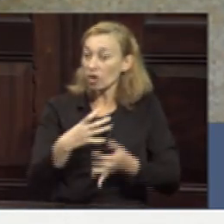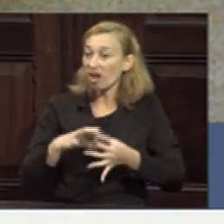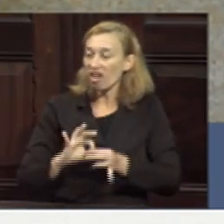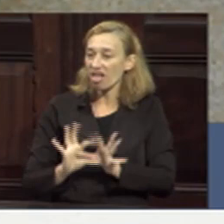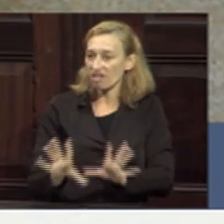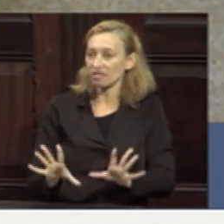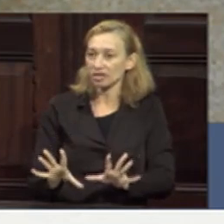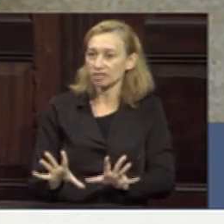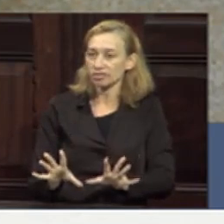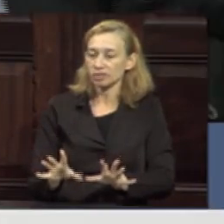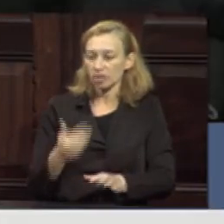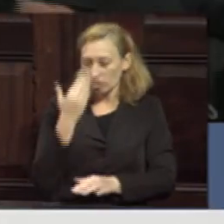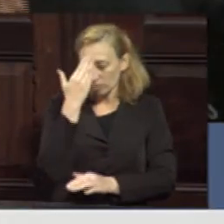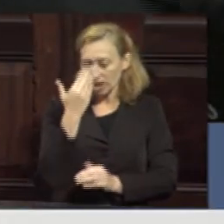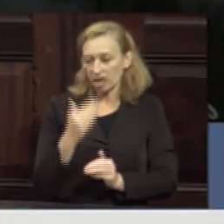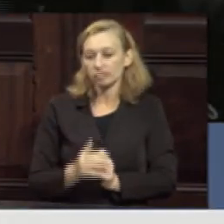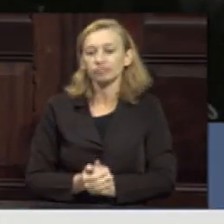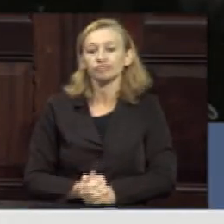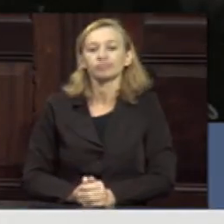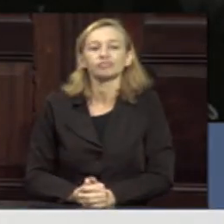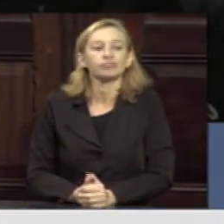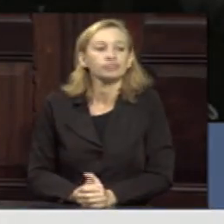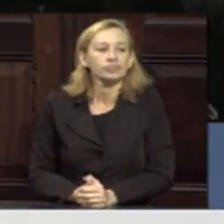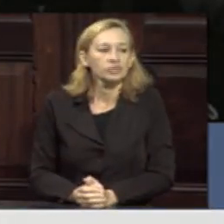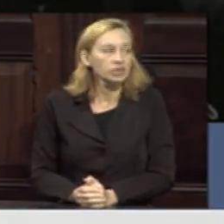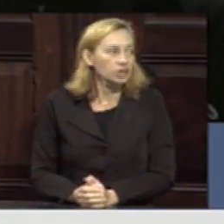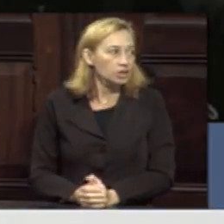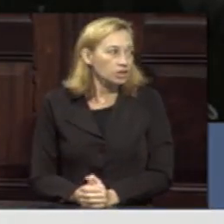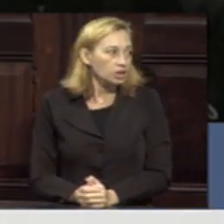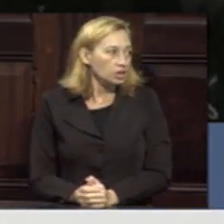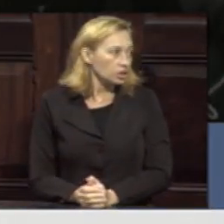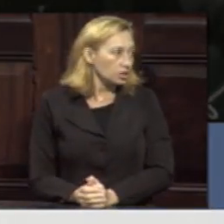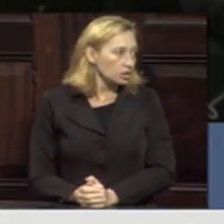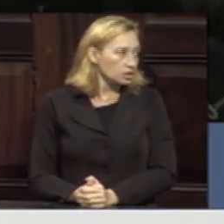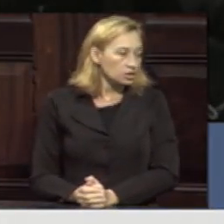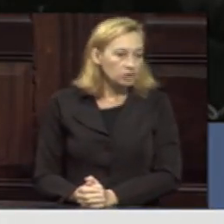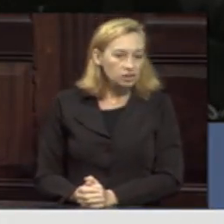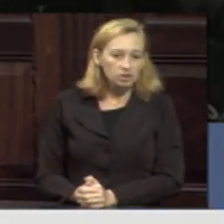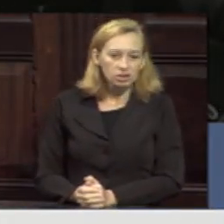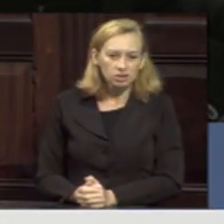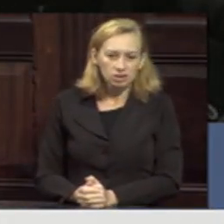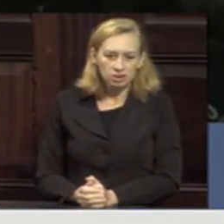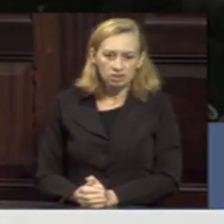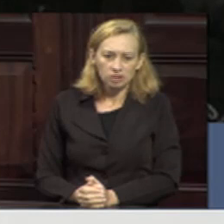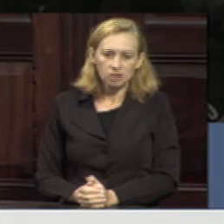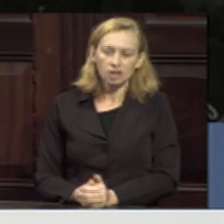impunidade. Muito obrigado. Com a palavra o deputado Eliomar Coelho.